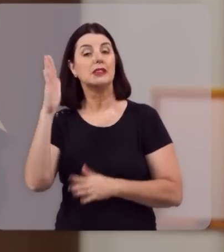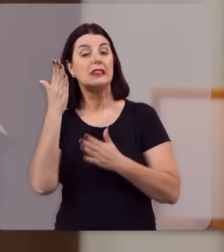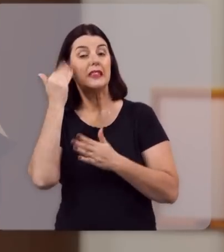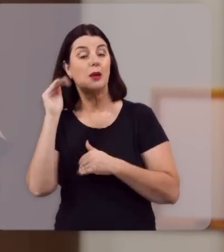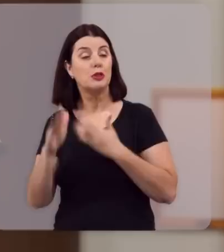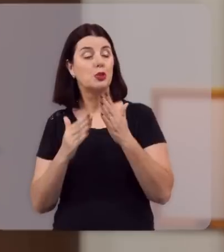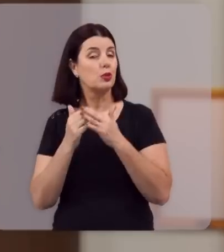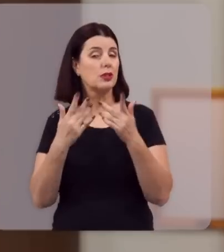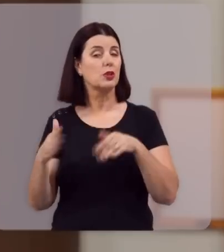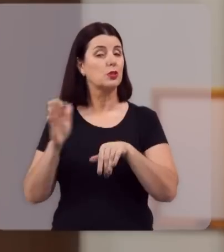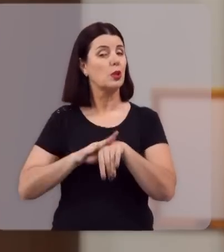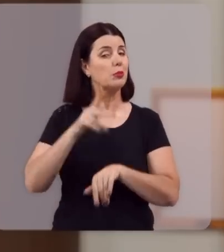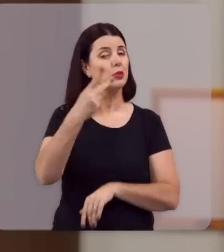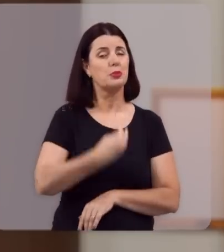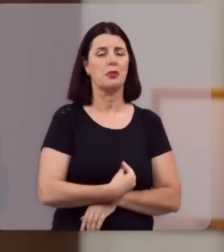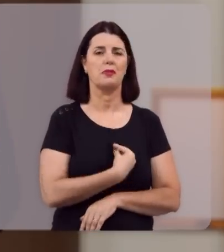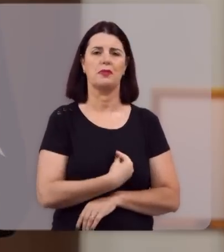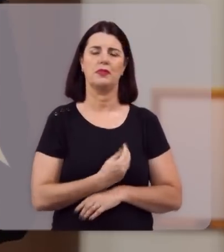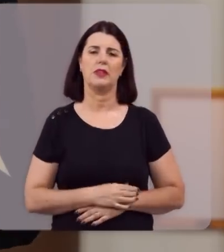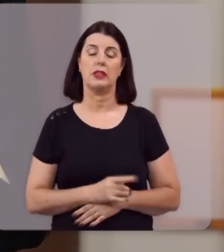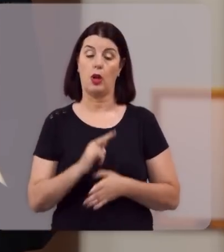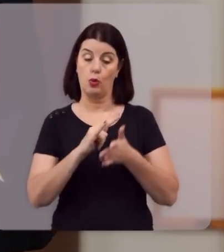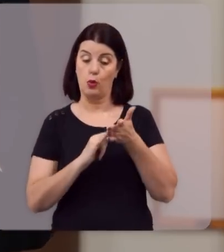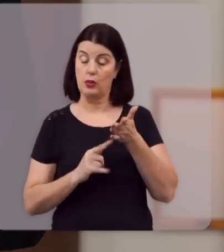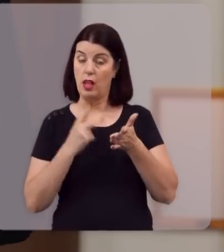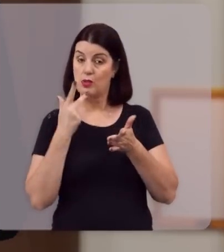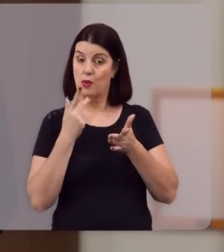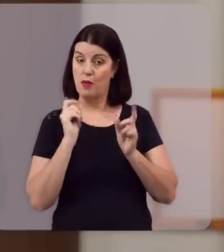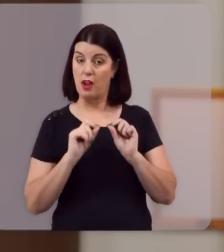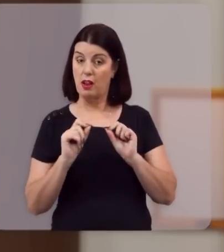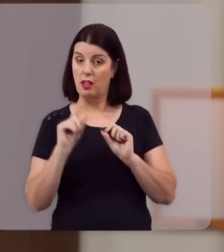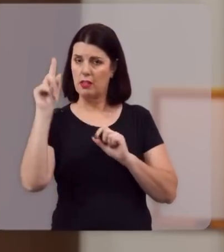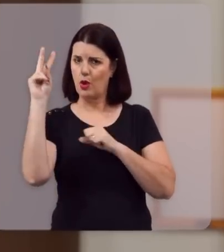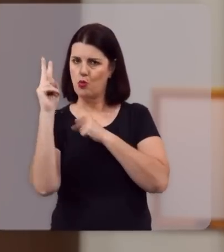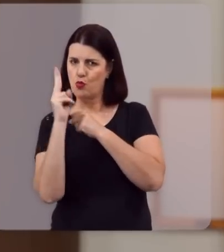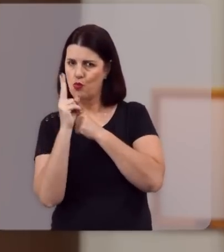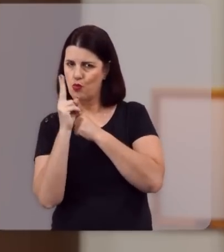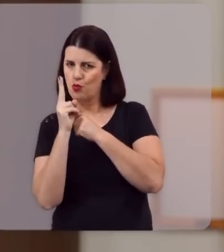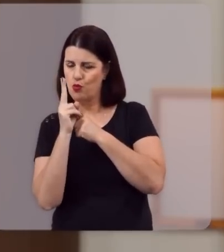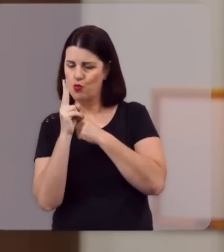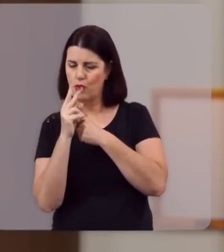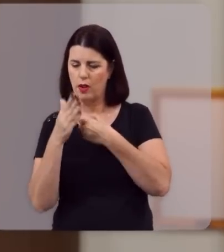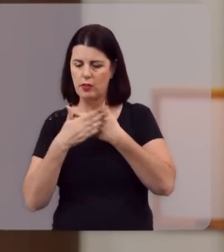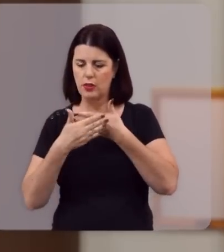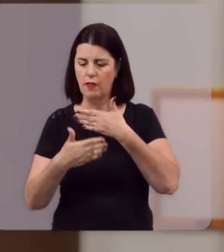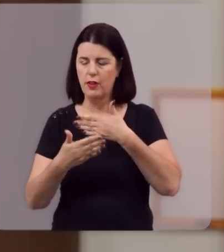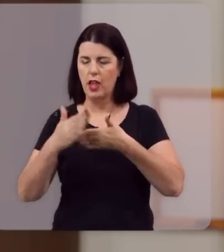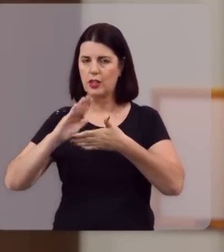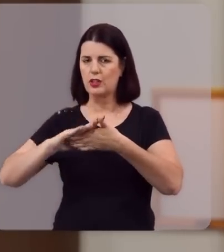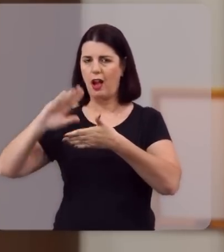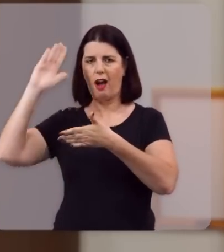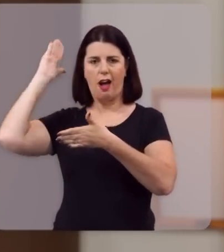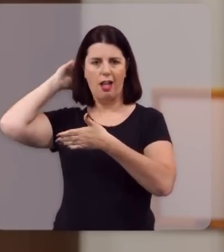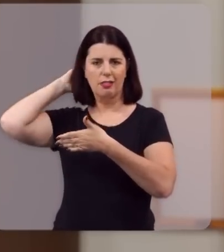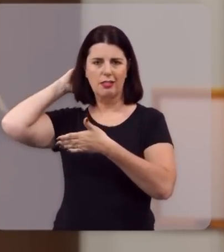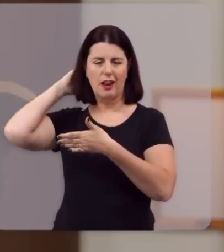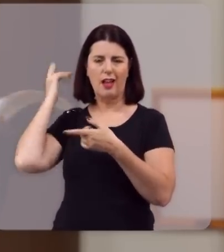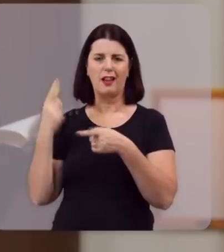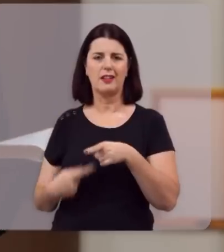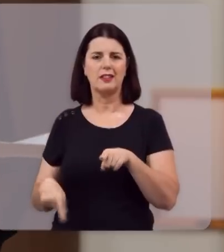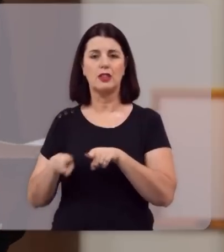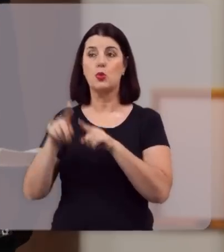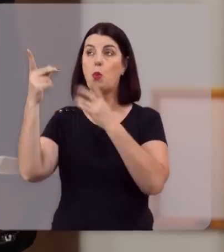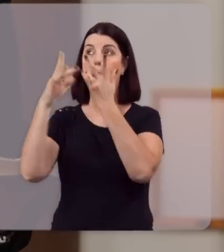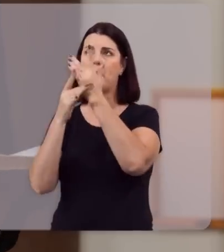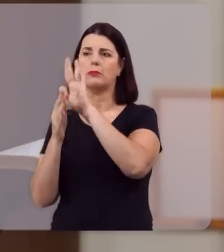respeito E aí o texto vai além e diz assim tu me cercas por trás e por diante e